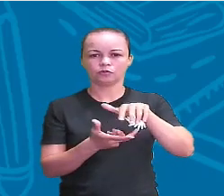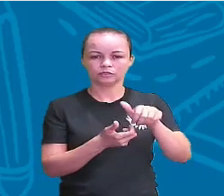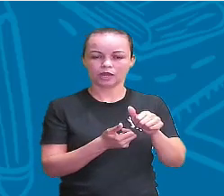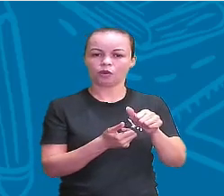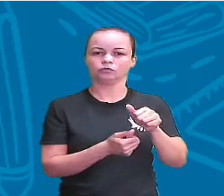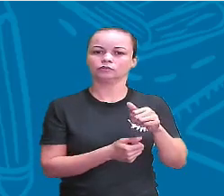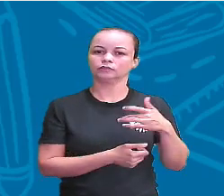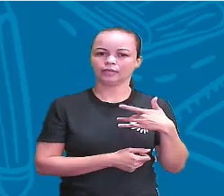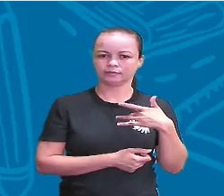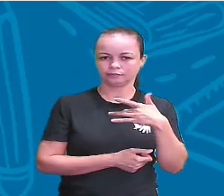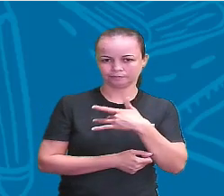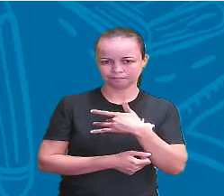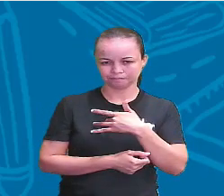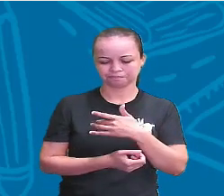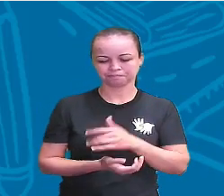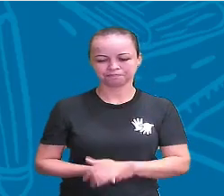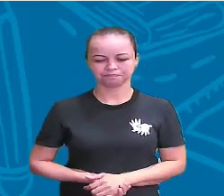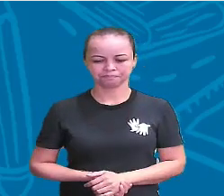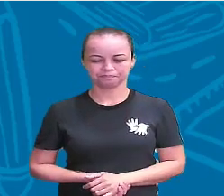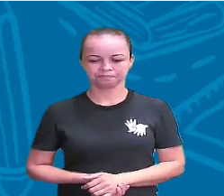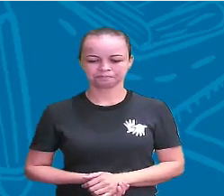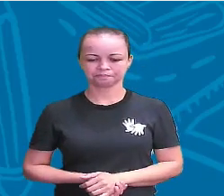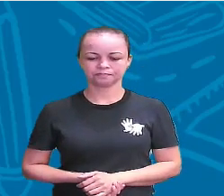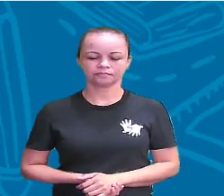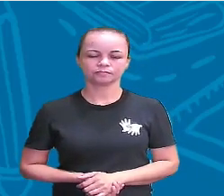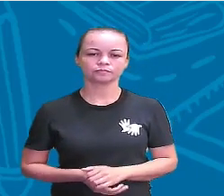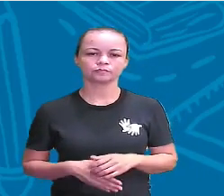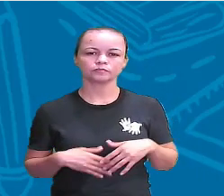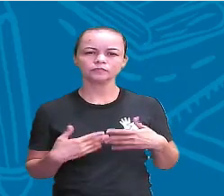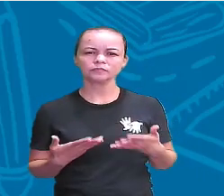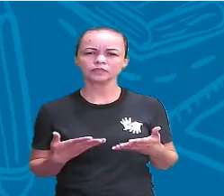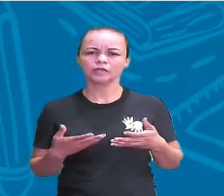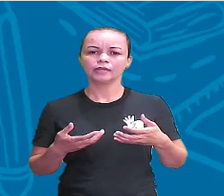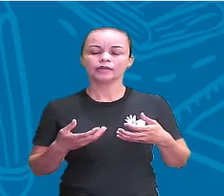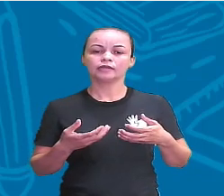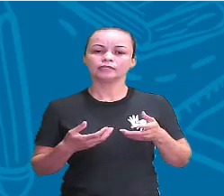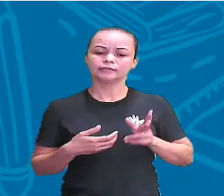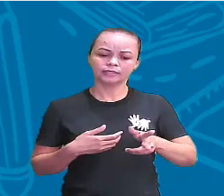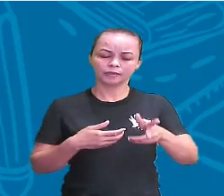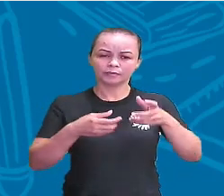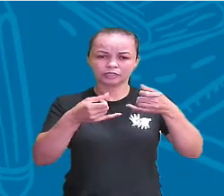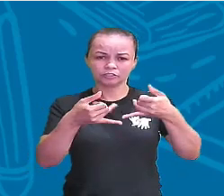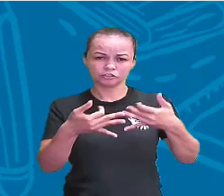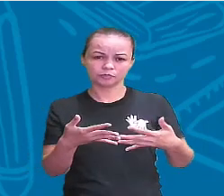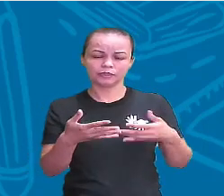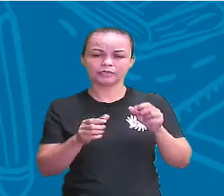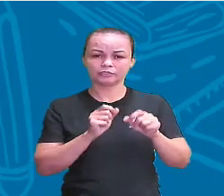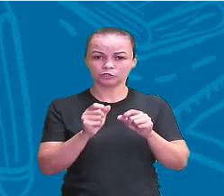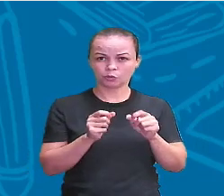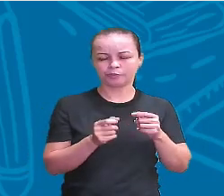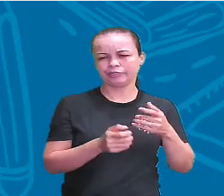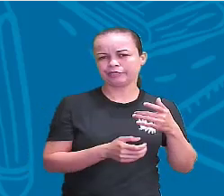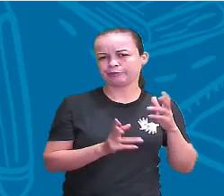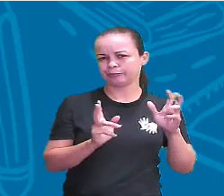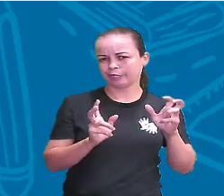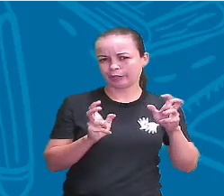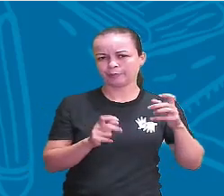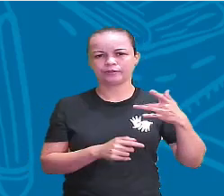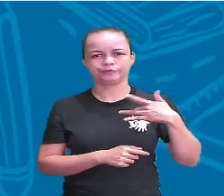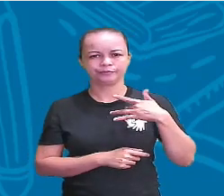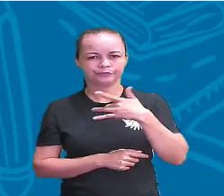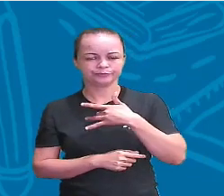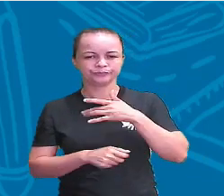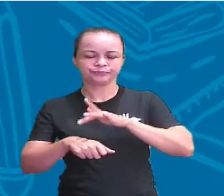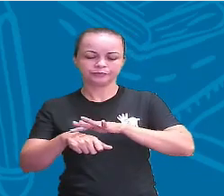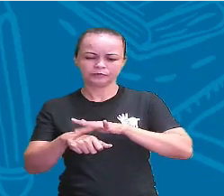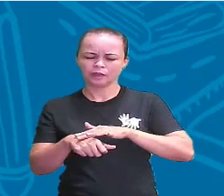Organização Mundial da Saúde, tá certo? Portanto, todas as vezes que a gente fala em saúde e doença, né, a primeira ideia